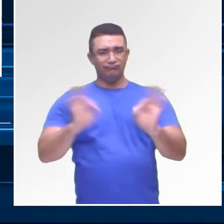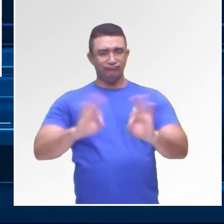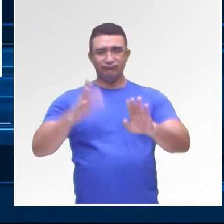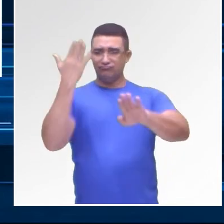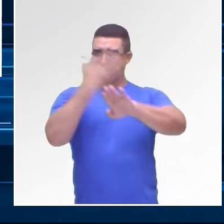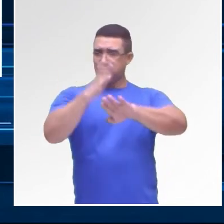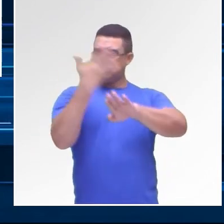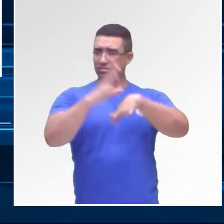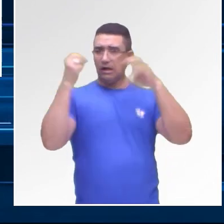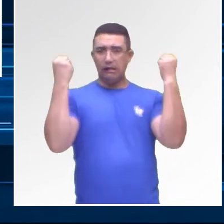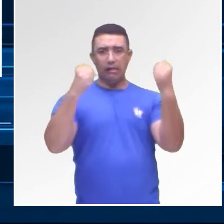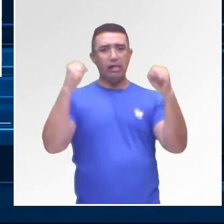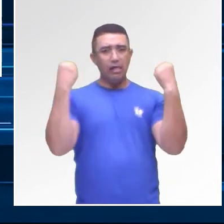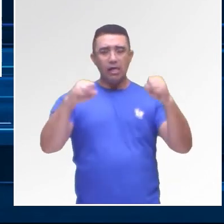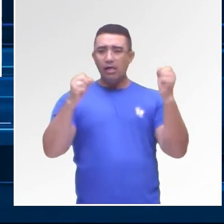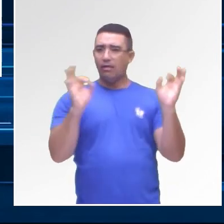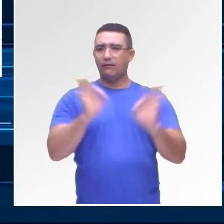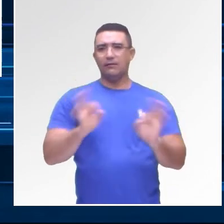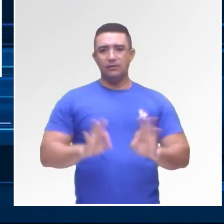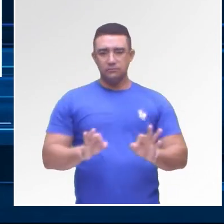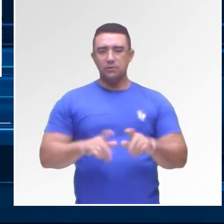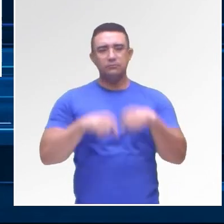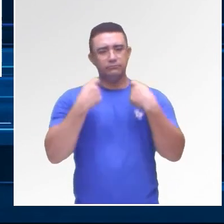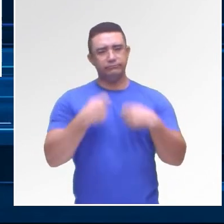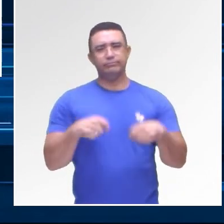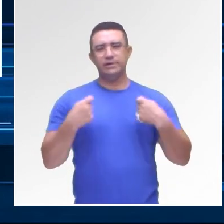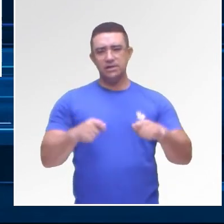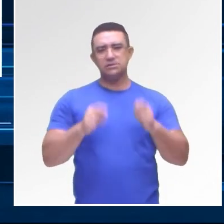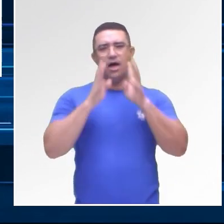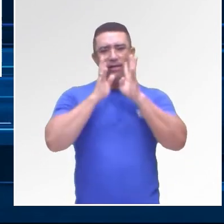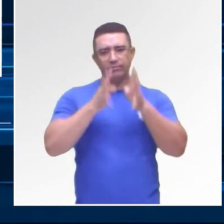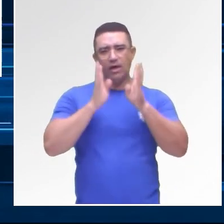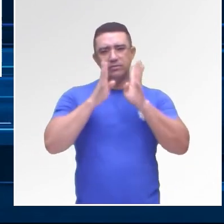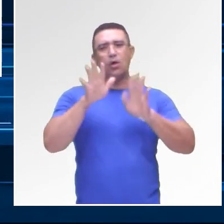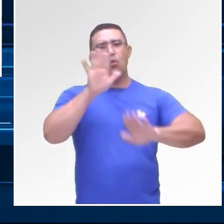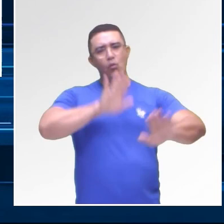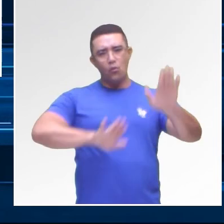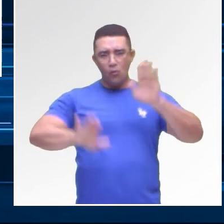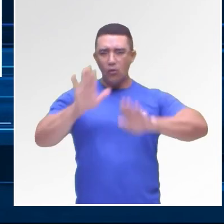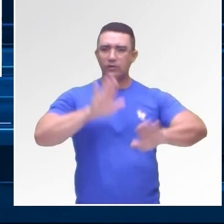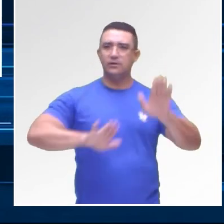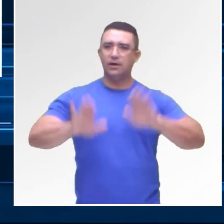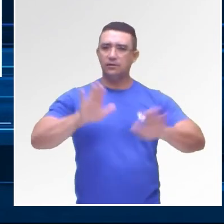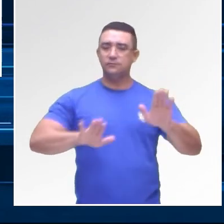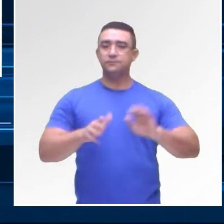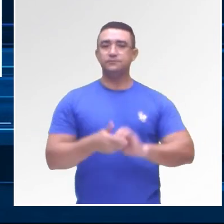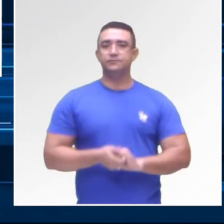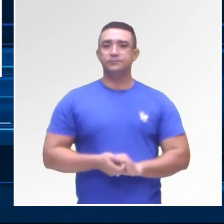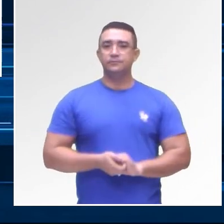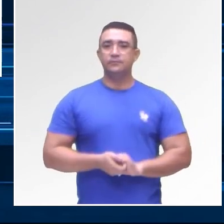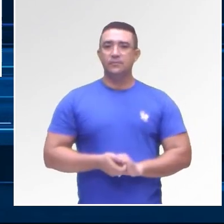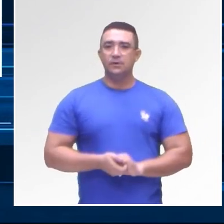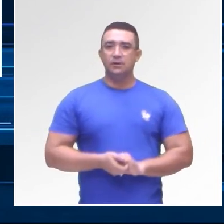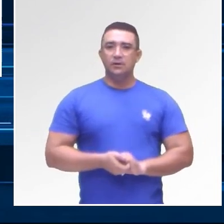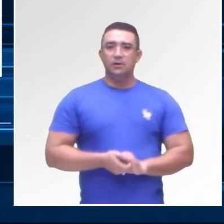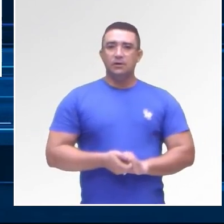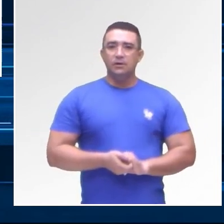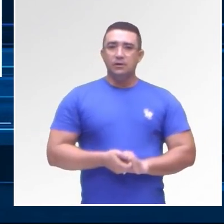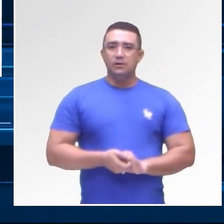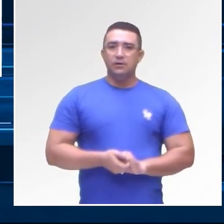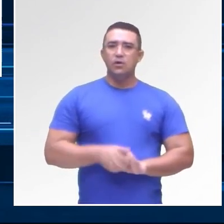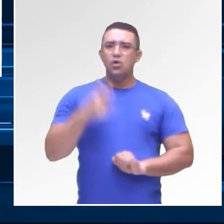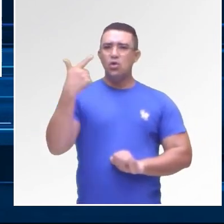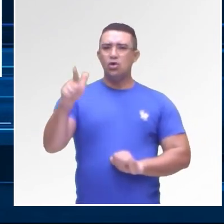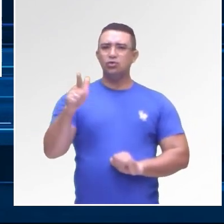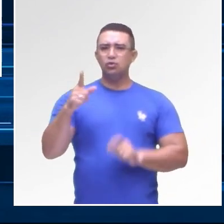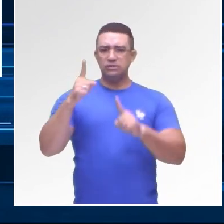física. Então, precisa ter bastante atenção, tá? Outros malefícios, né, outros maus